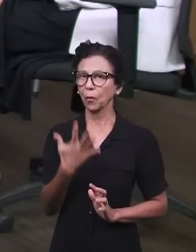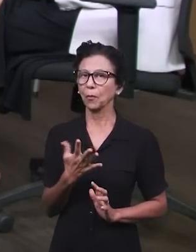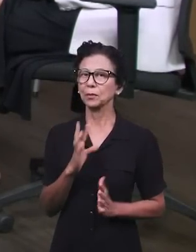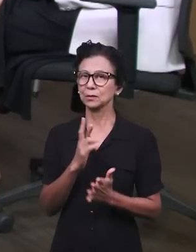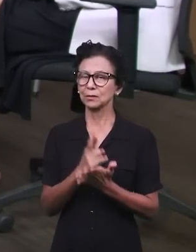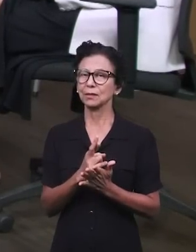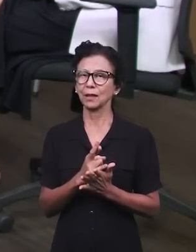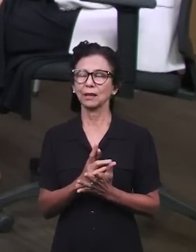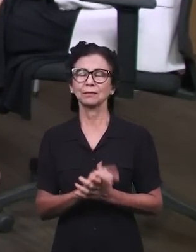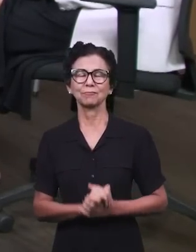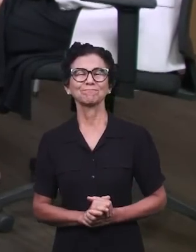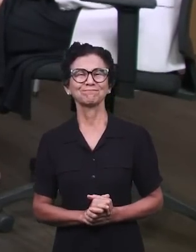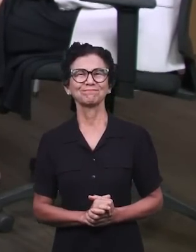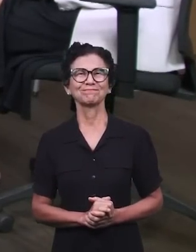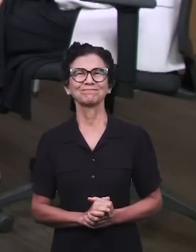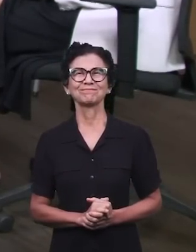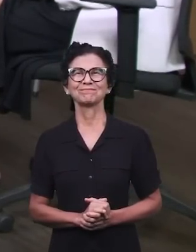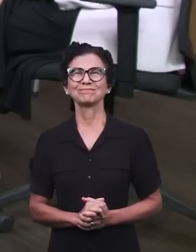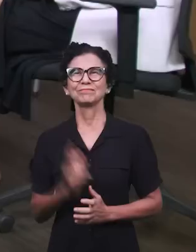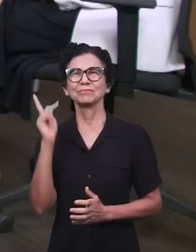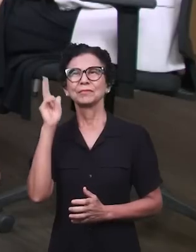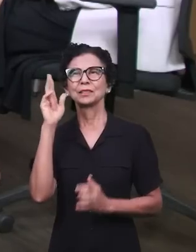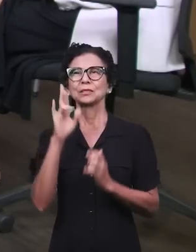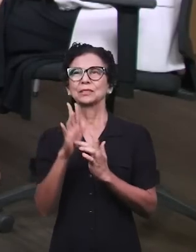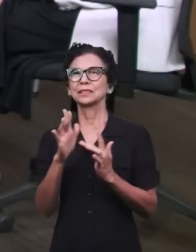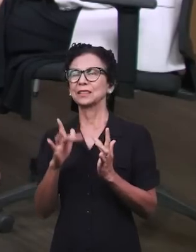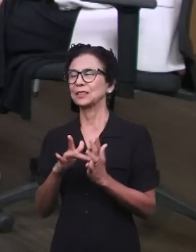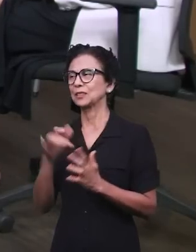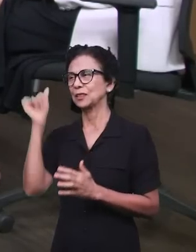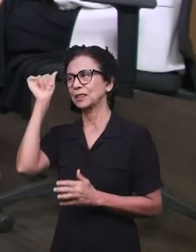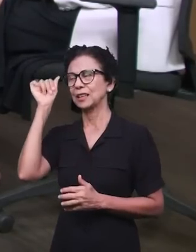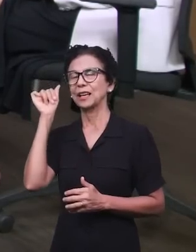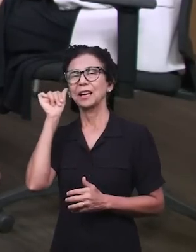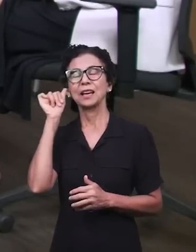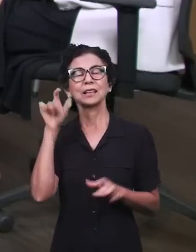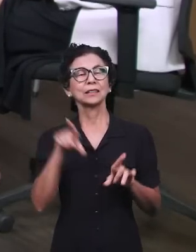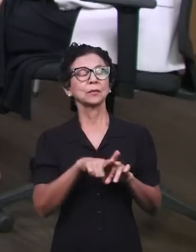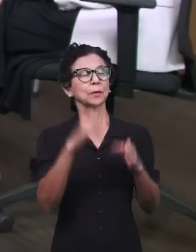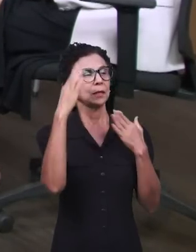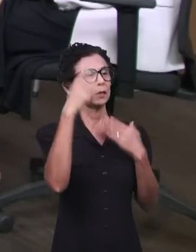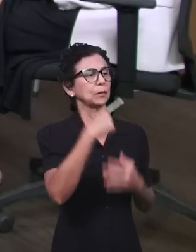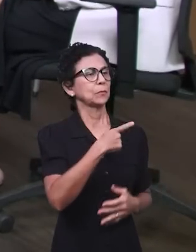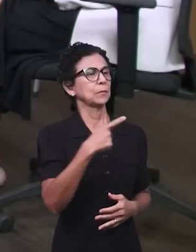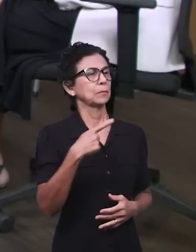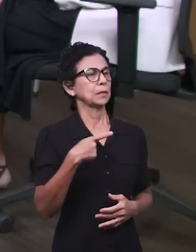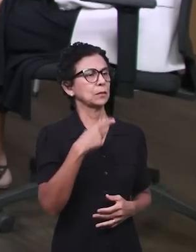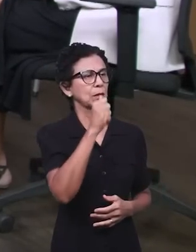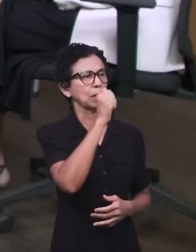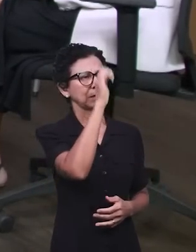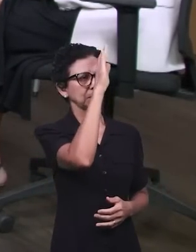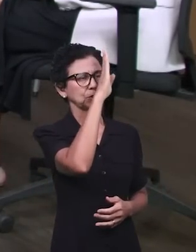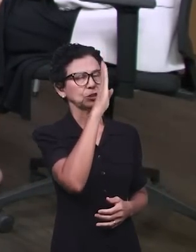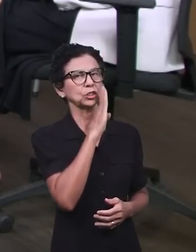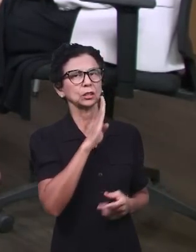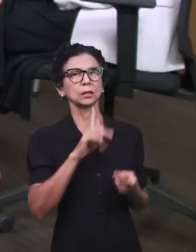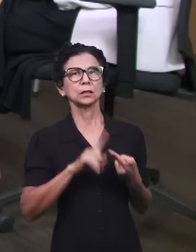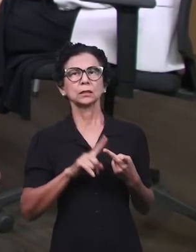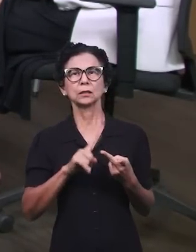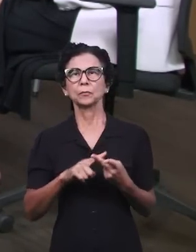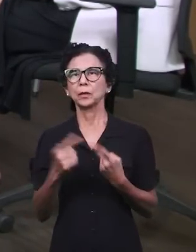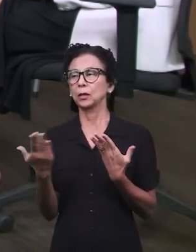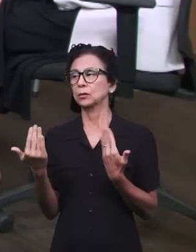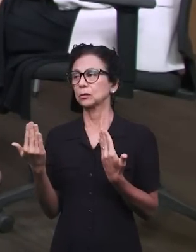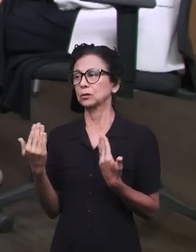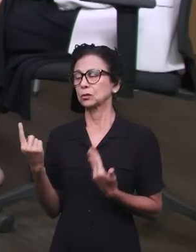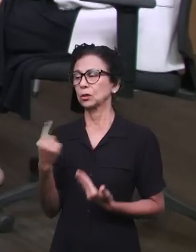alegra com os resultados que são vividos. Andréia, paz do Senhor. Queria agradecer ao pastor Alexandre, foi maravilhoso, os jovens